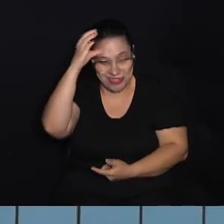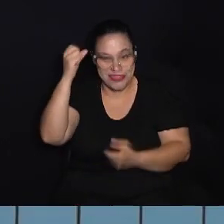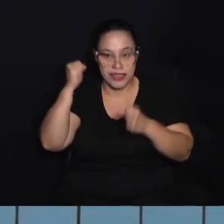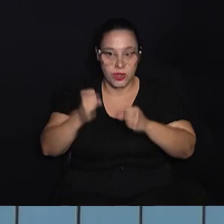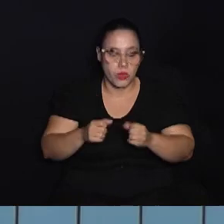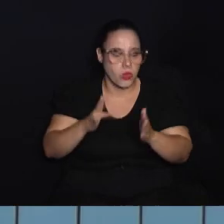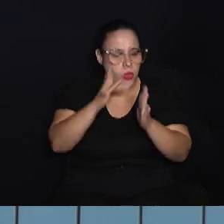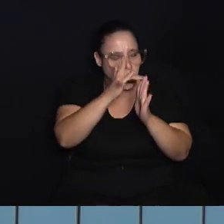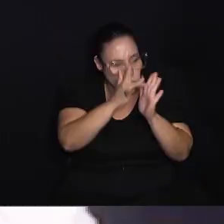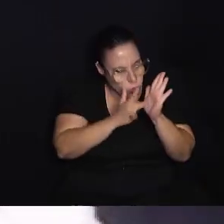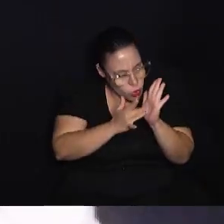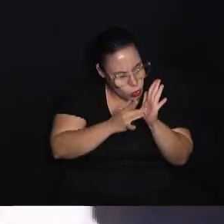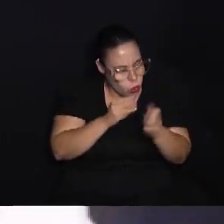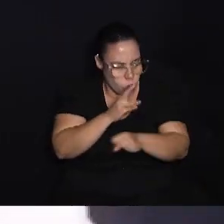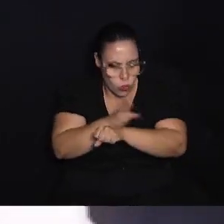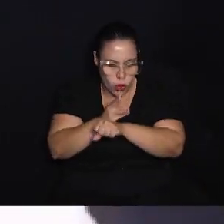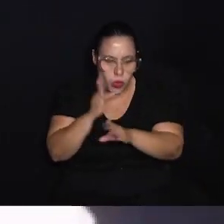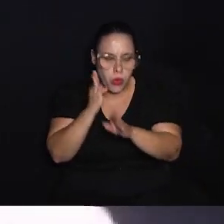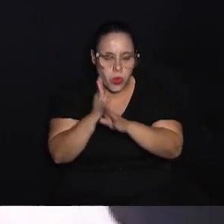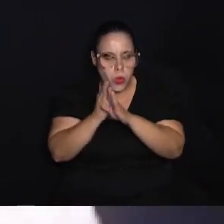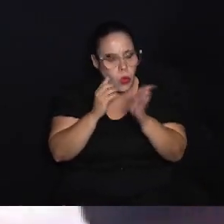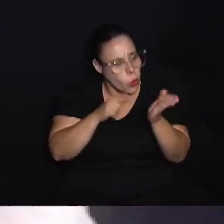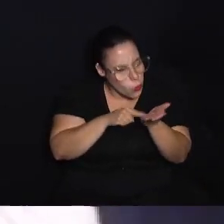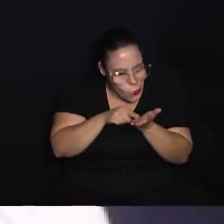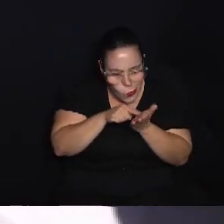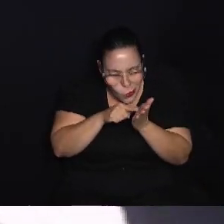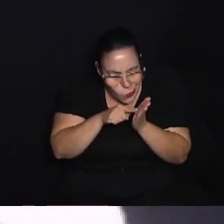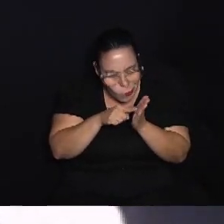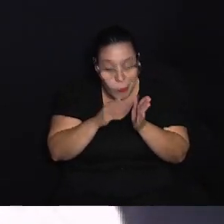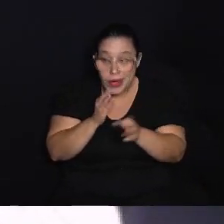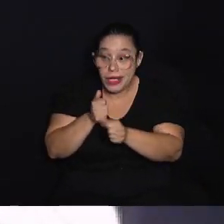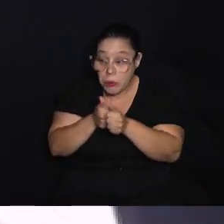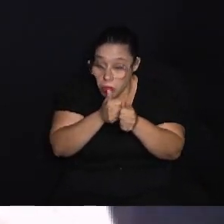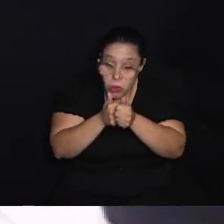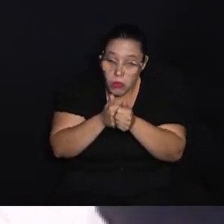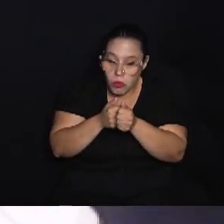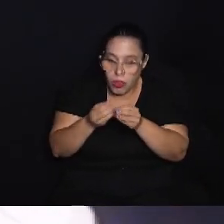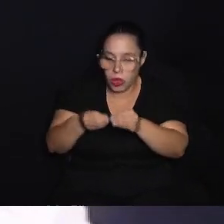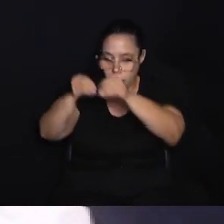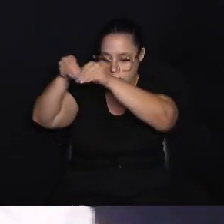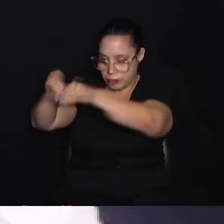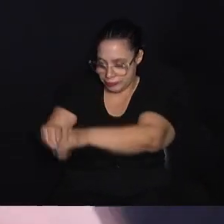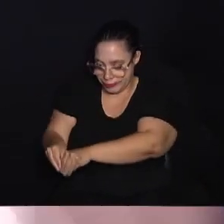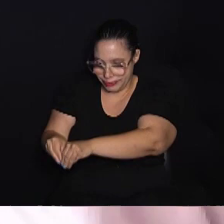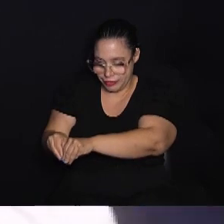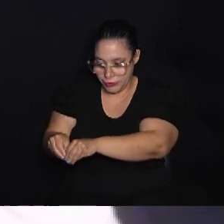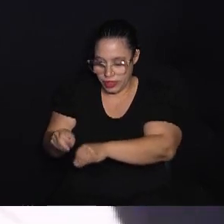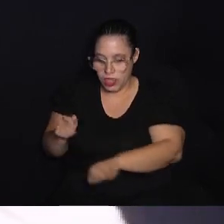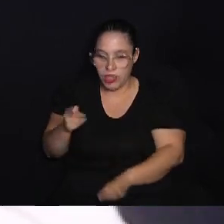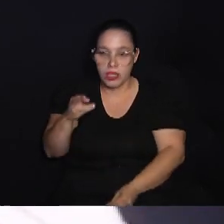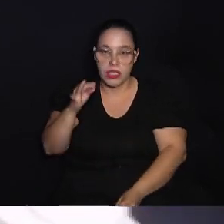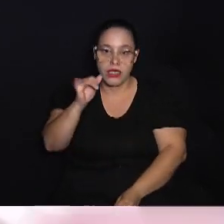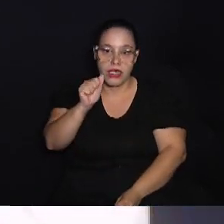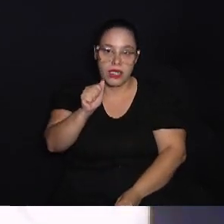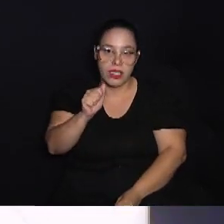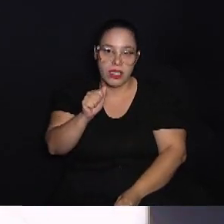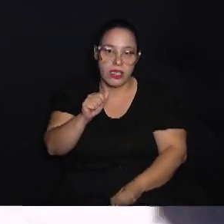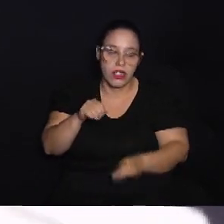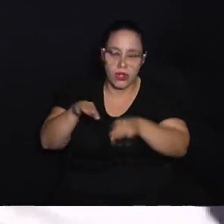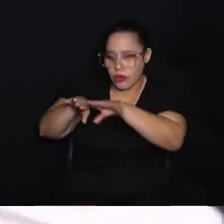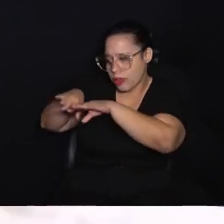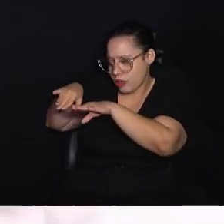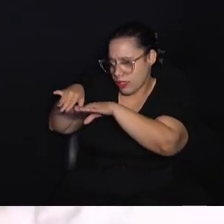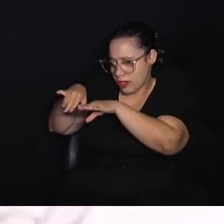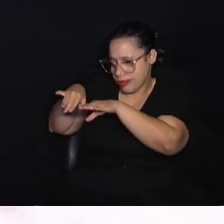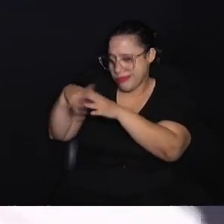O consumidor, ele já pode entrar no site, encontrar o ponto de recebimento mais próximo e descartar aquela